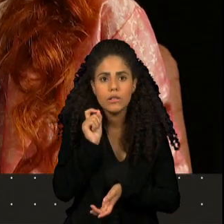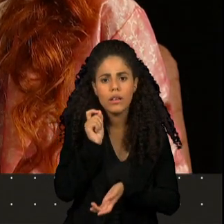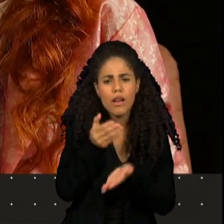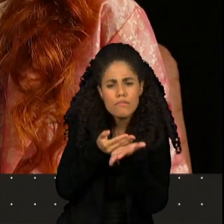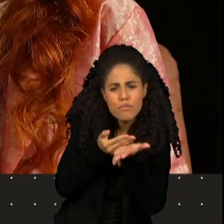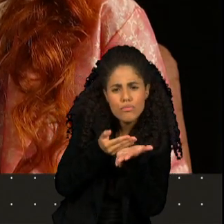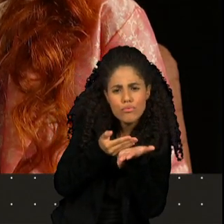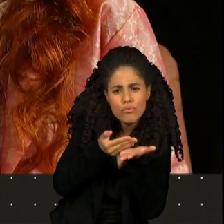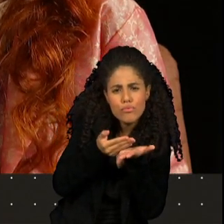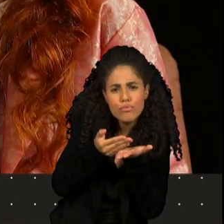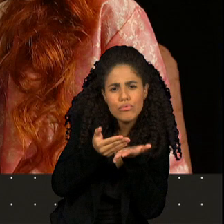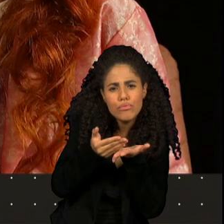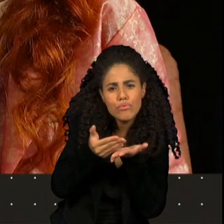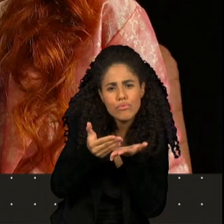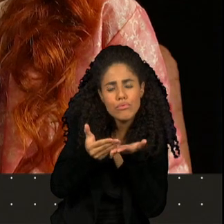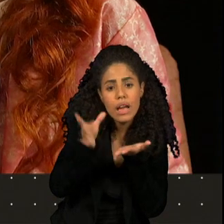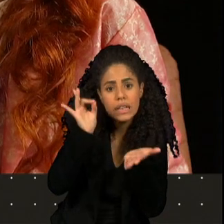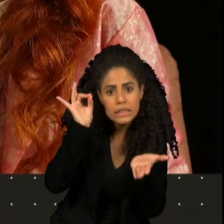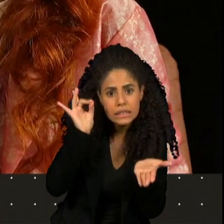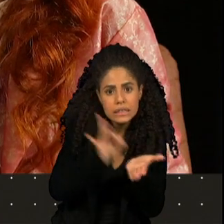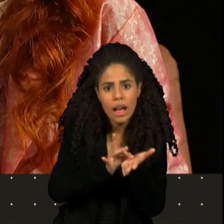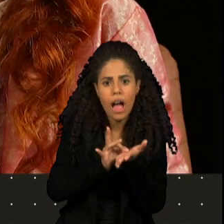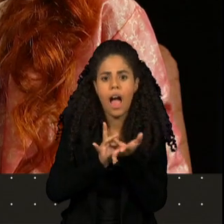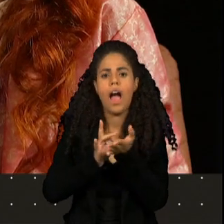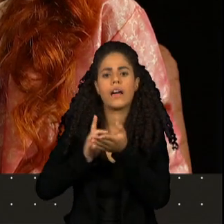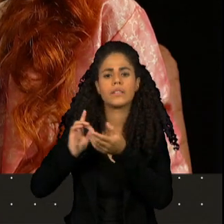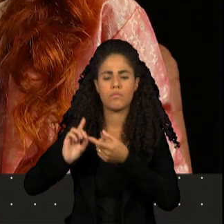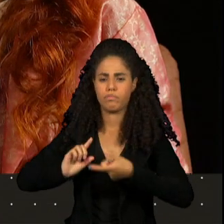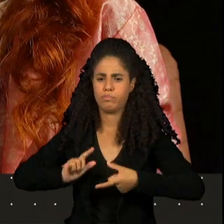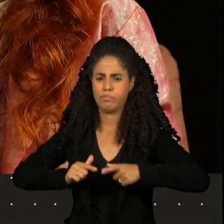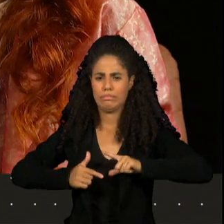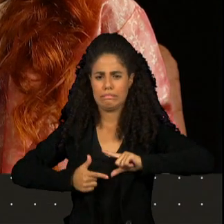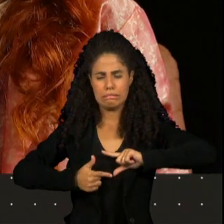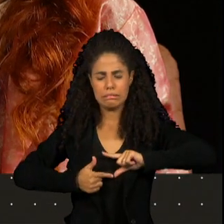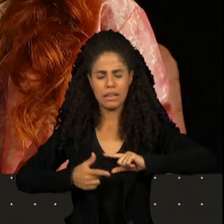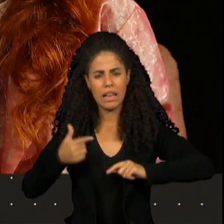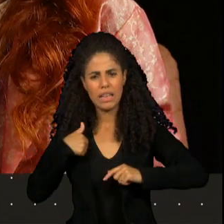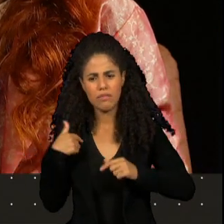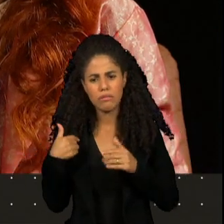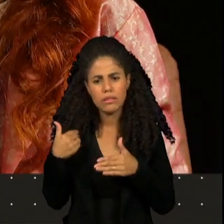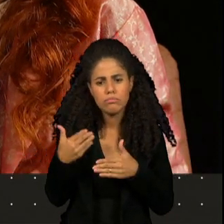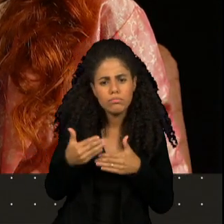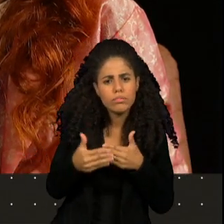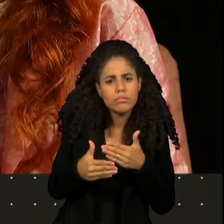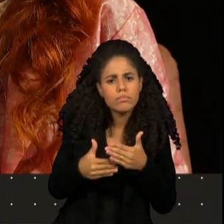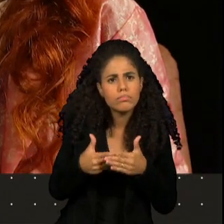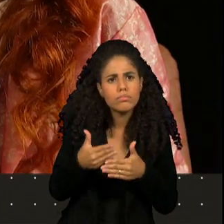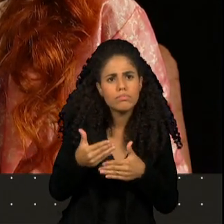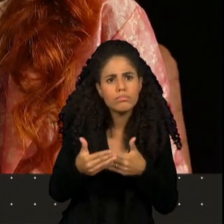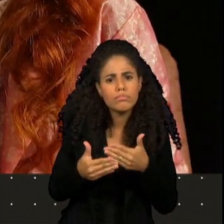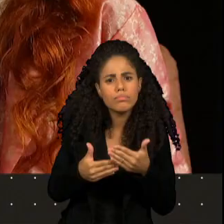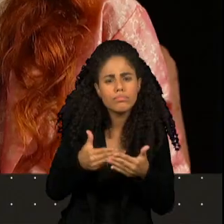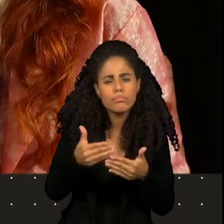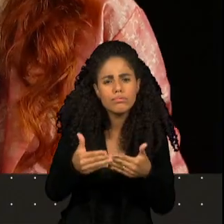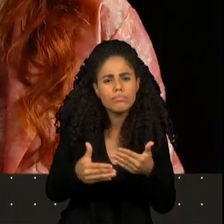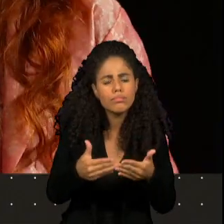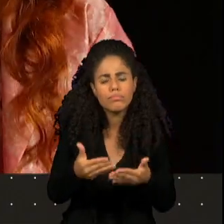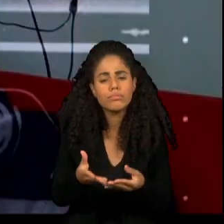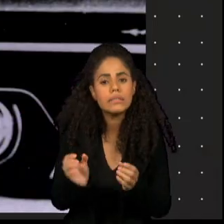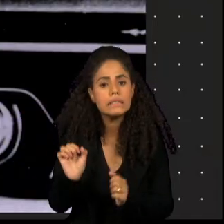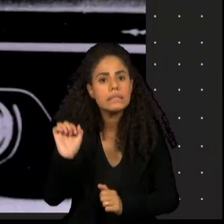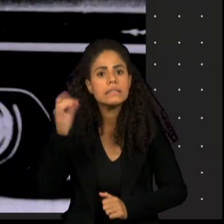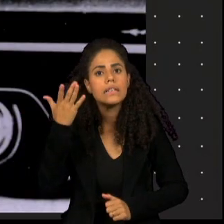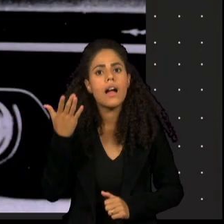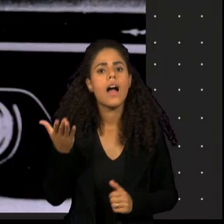relativamente realista e tradicional, e ela foi se afastando dessa linha com